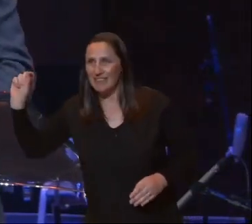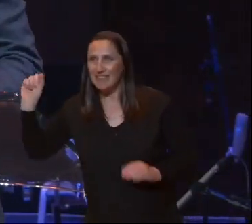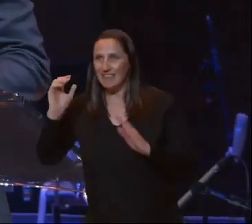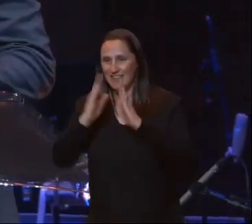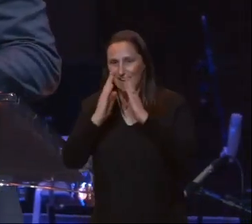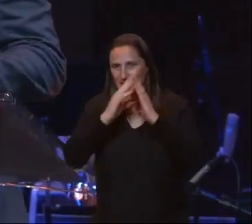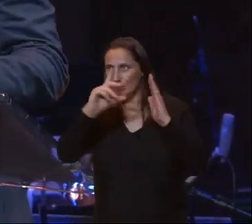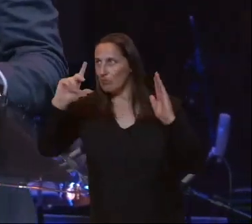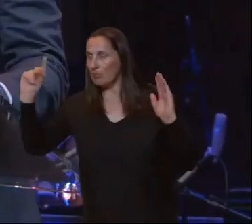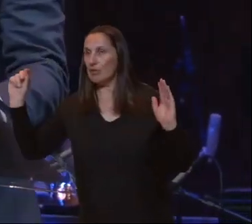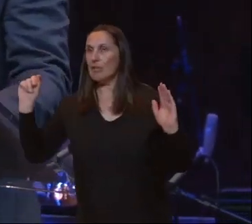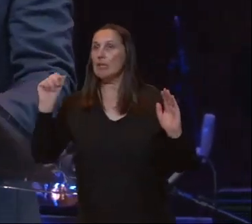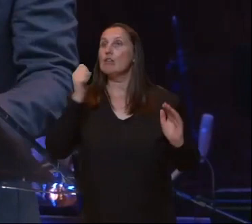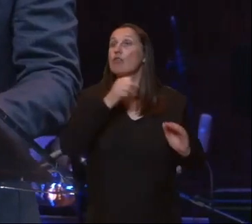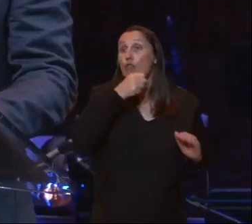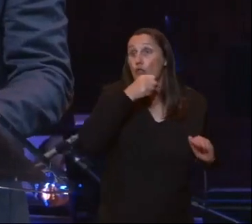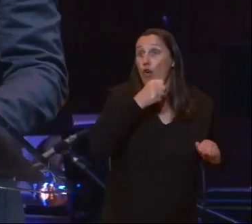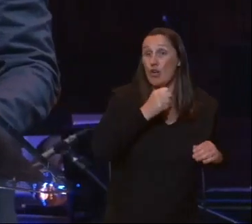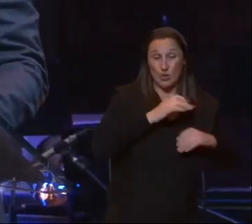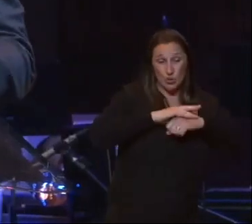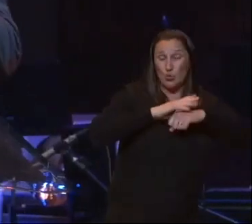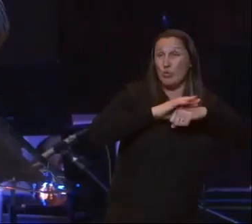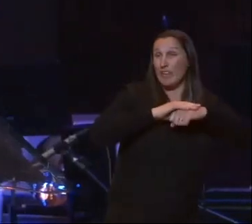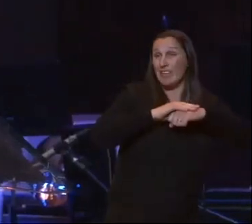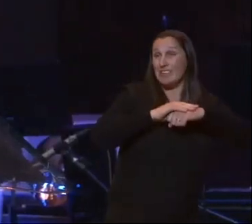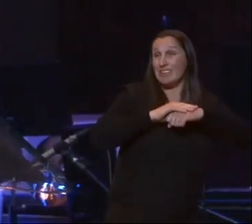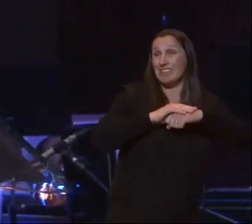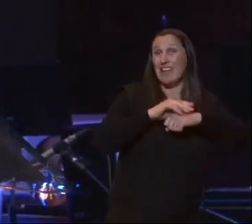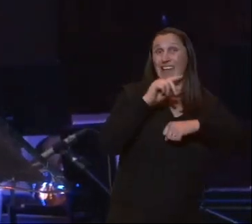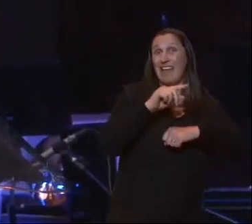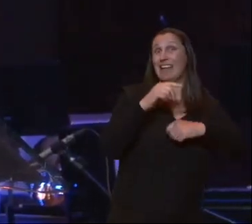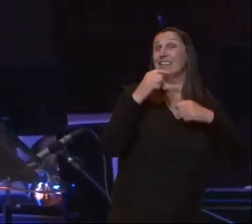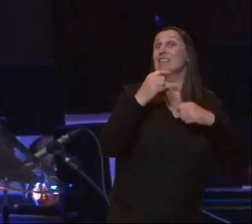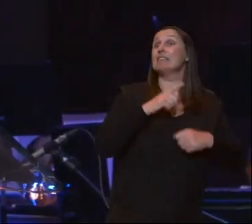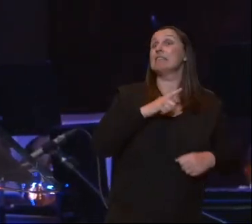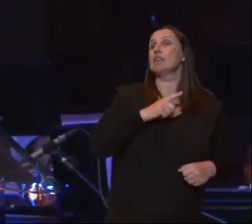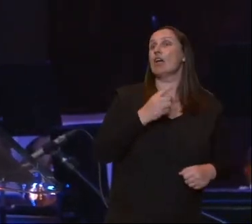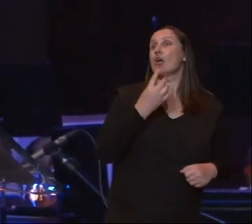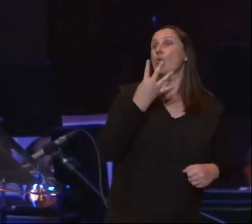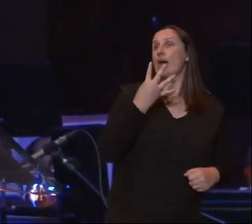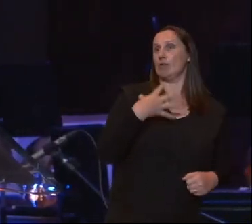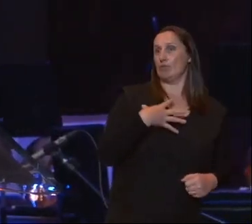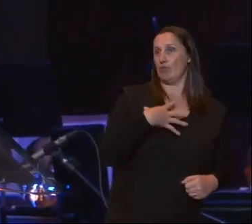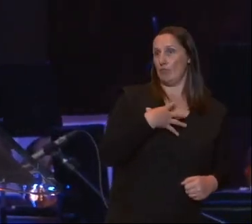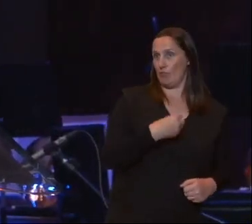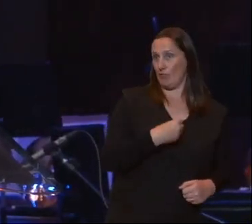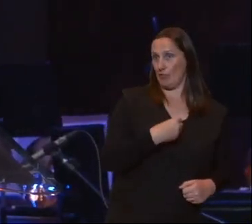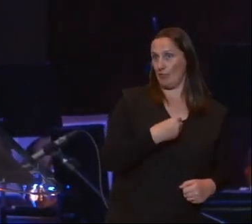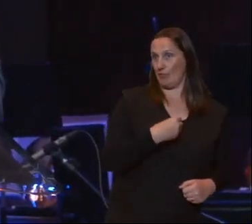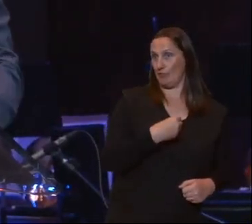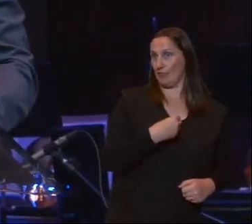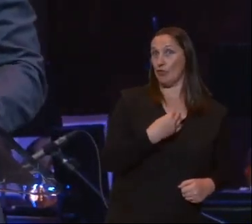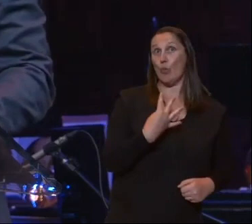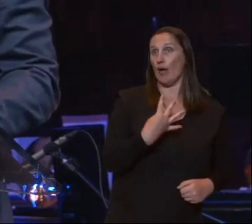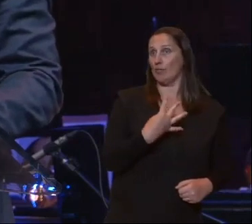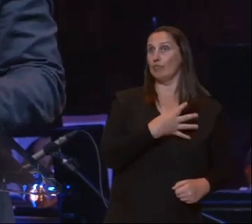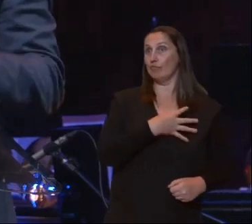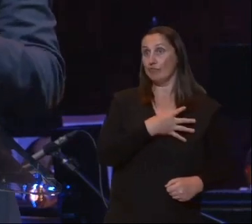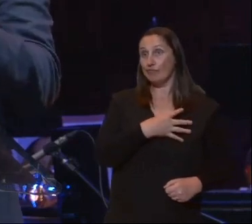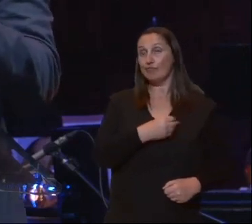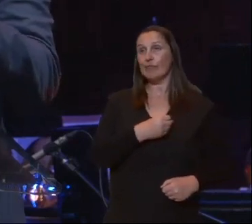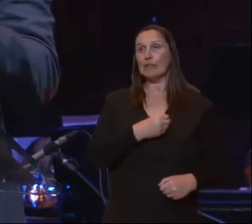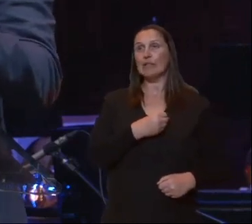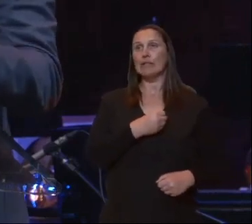filhos e não tinha condições de fazê-lo. E é nesse contexto que um dia ela entra